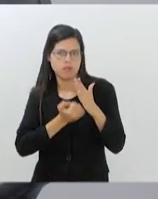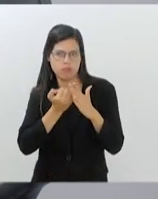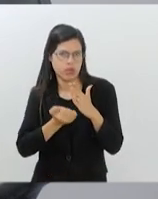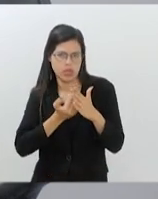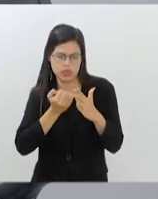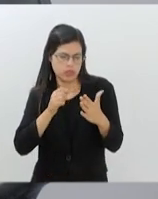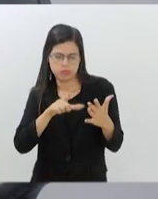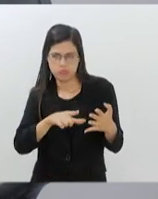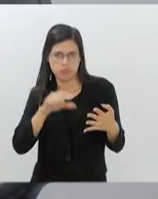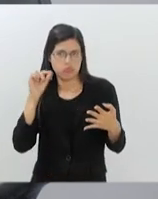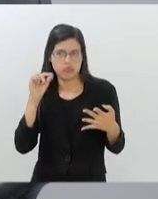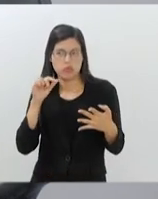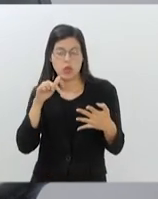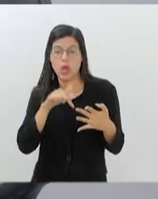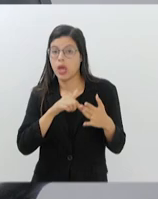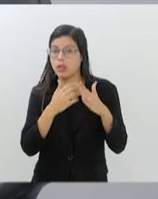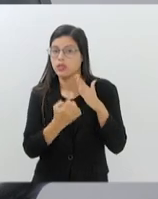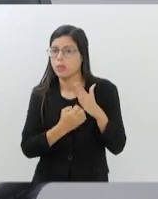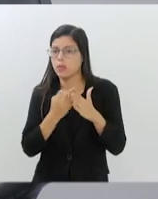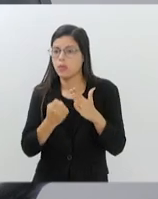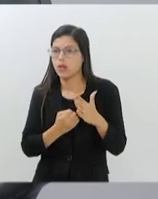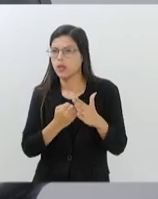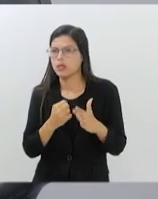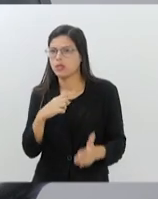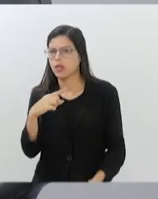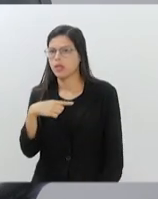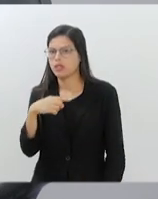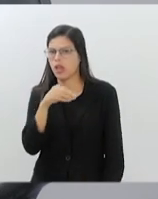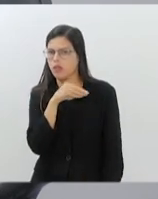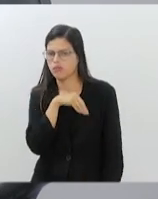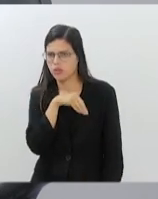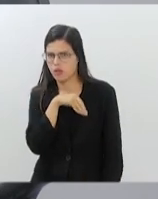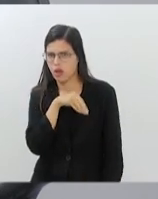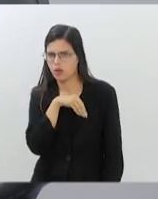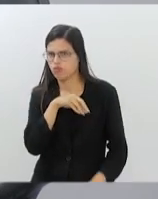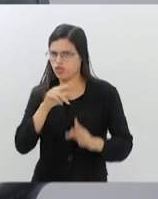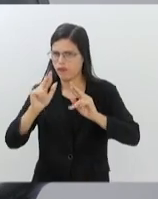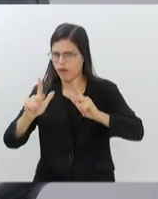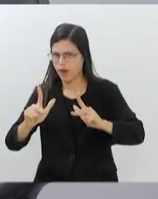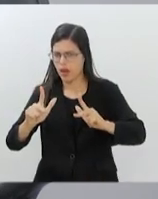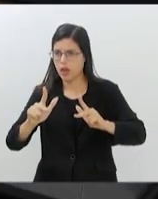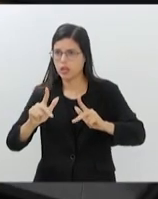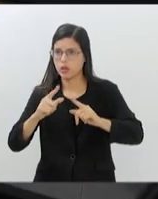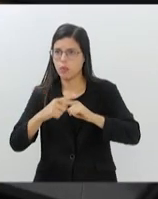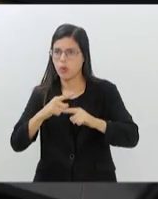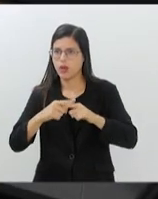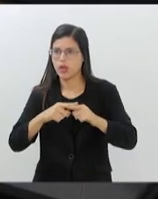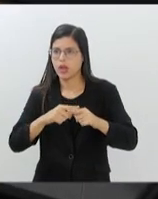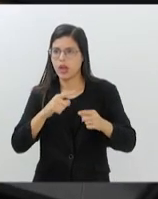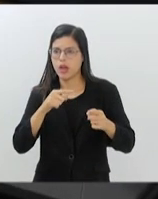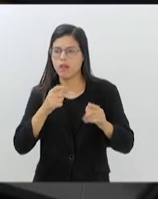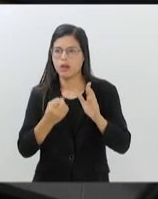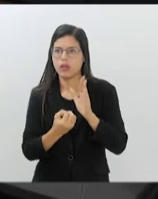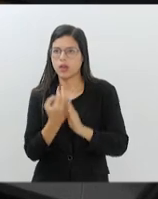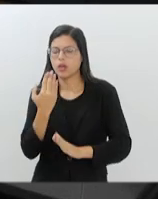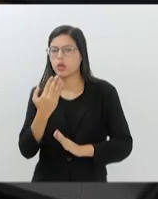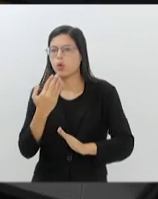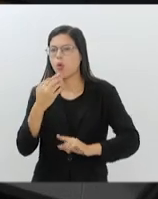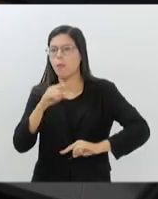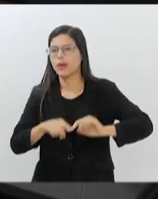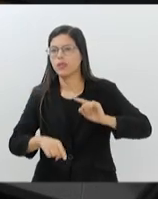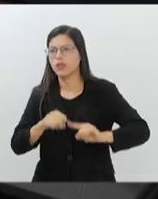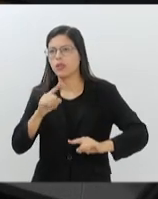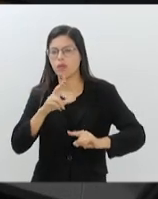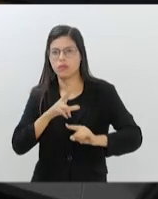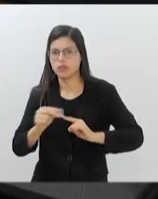publicidade essa agência é remunerada diferenciadamente das demais porque foi ela a criadora da peça vencedora sim existe um